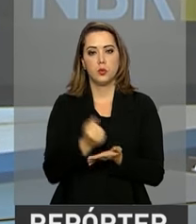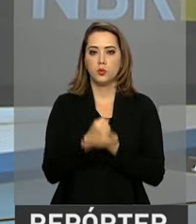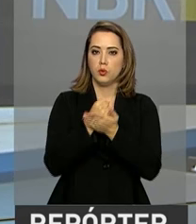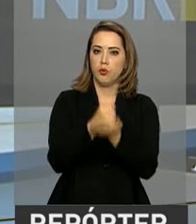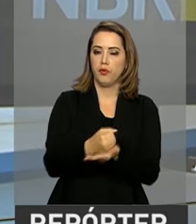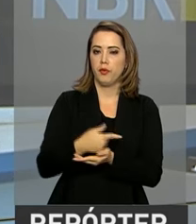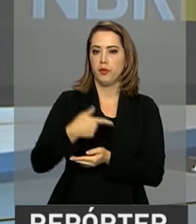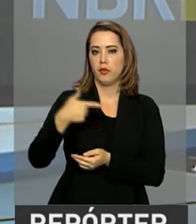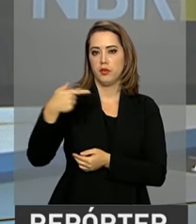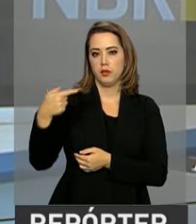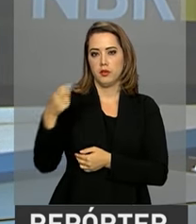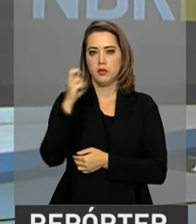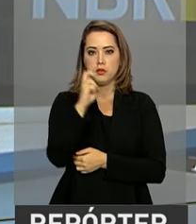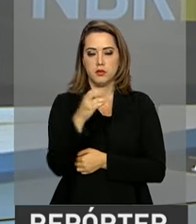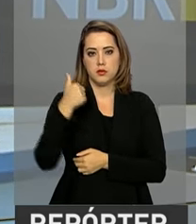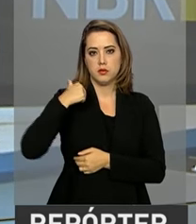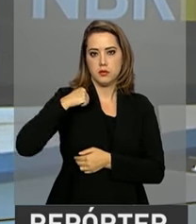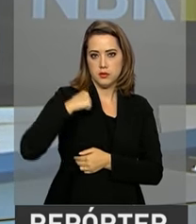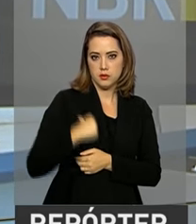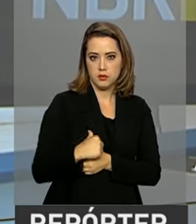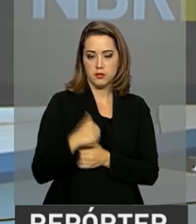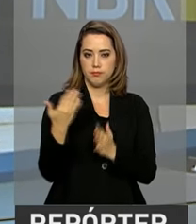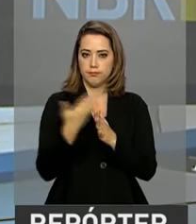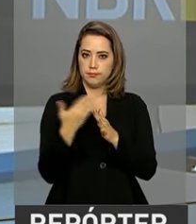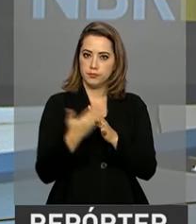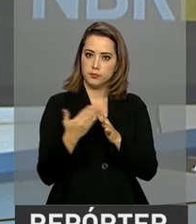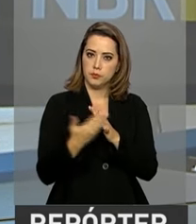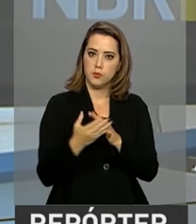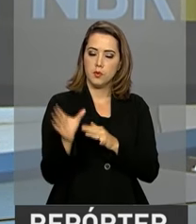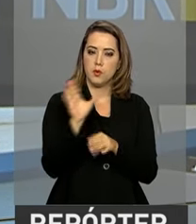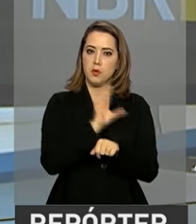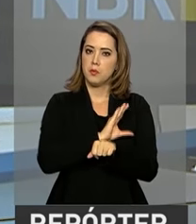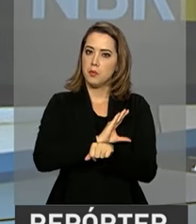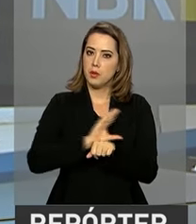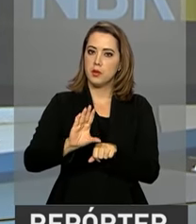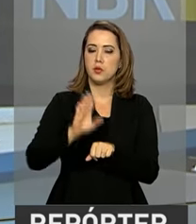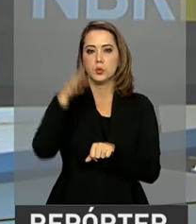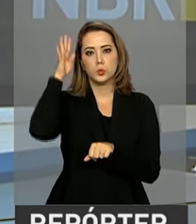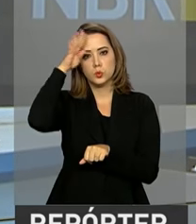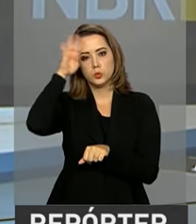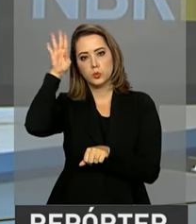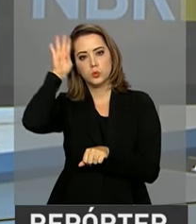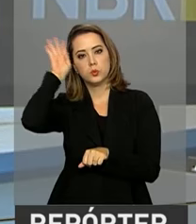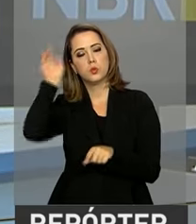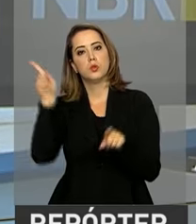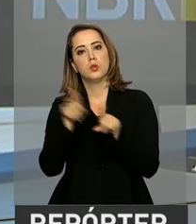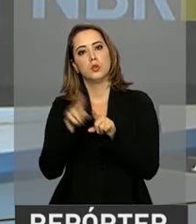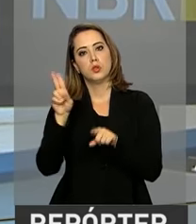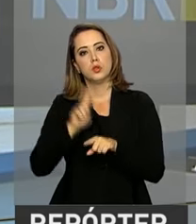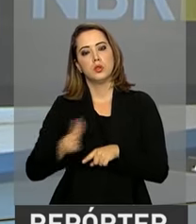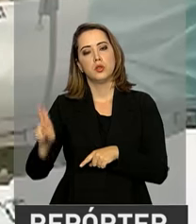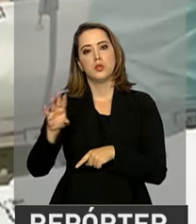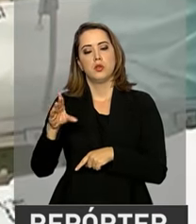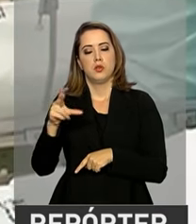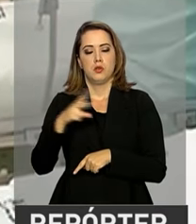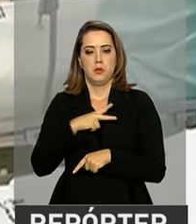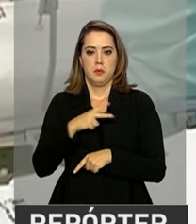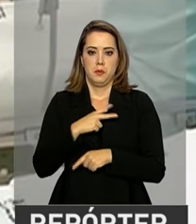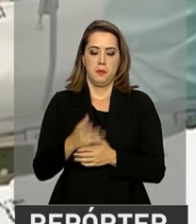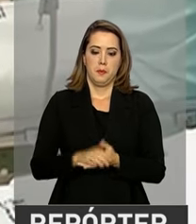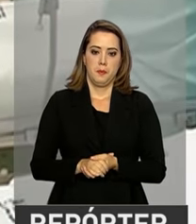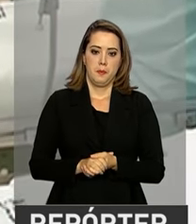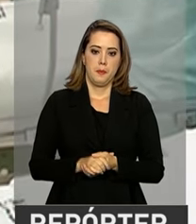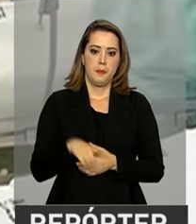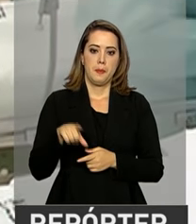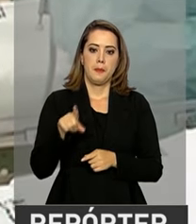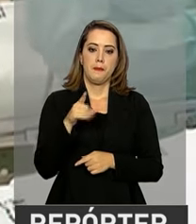75.000 financiamentos para cursos em faculdades e universidades particulares de todo o país Já faz